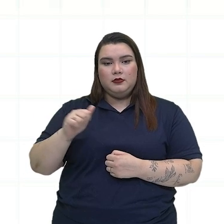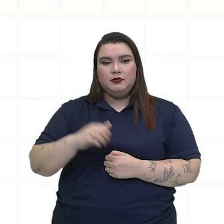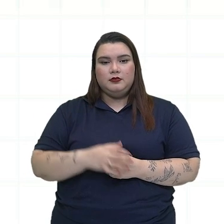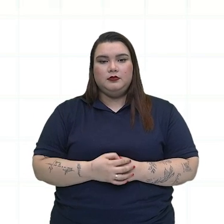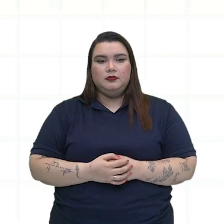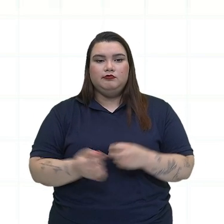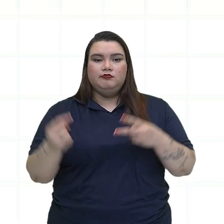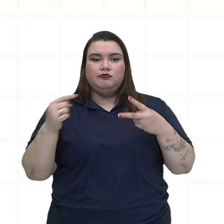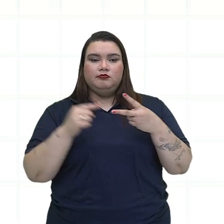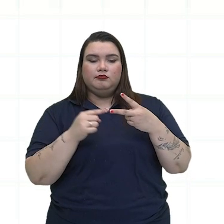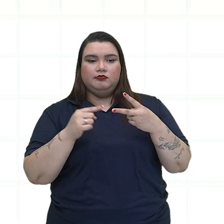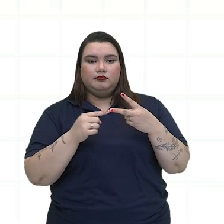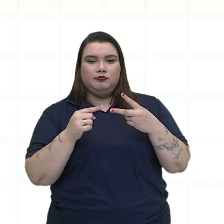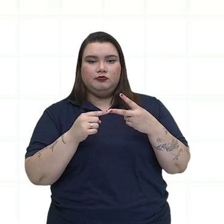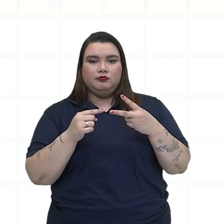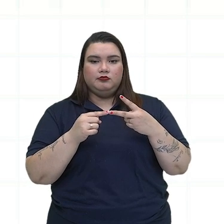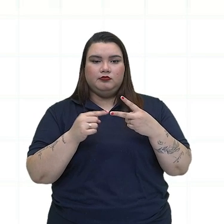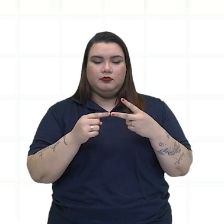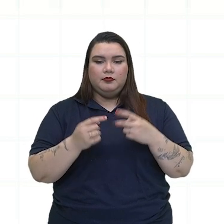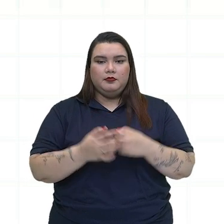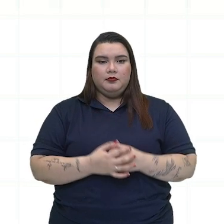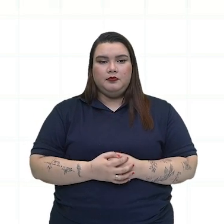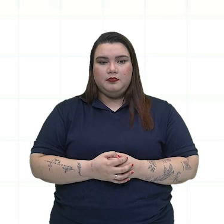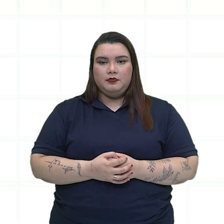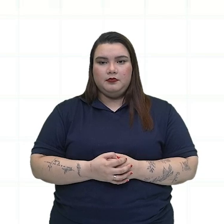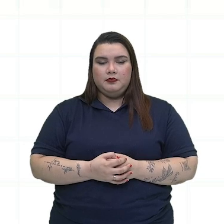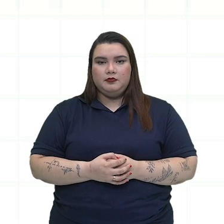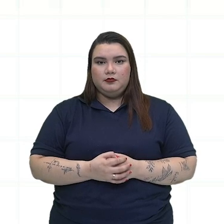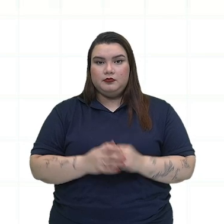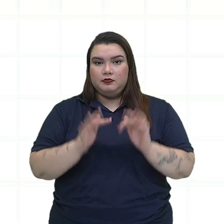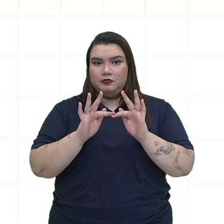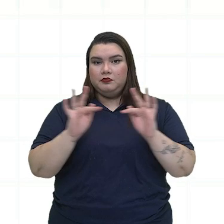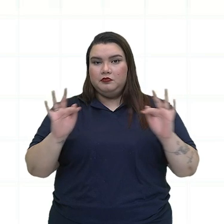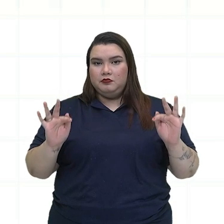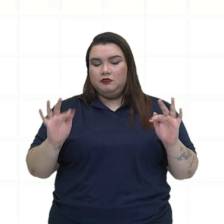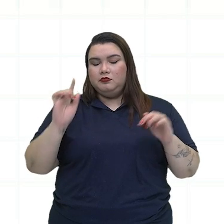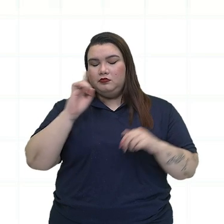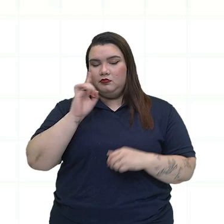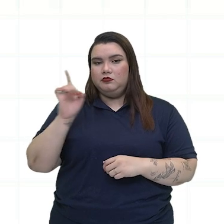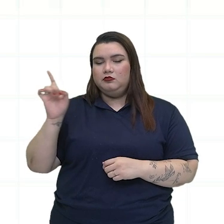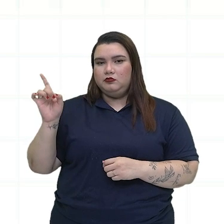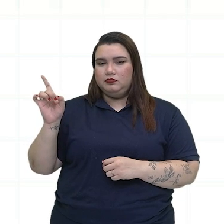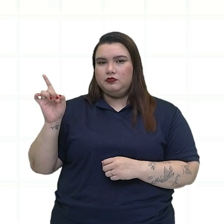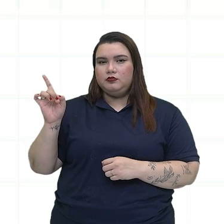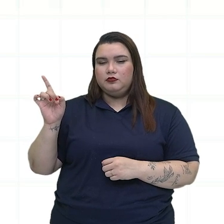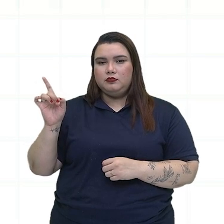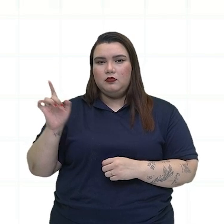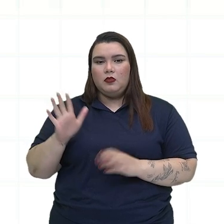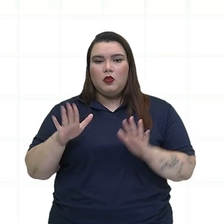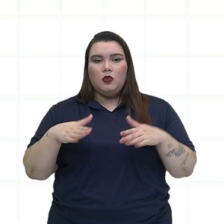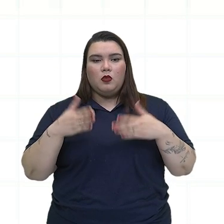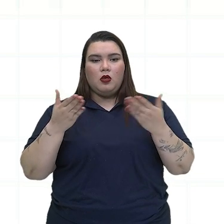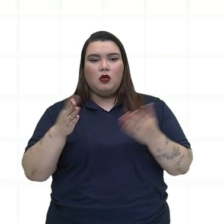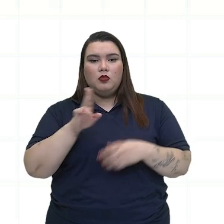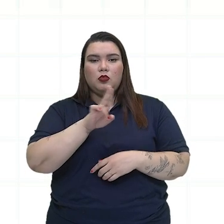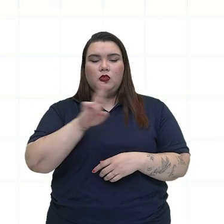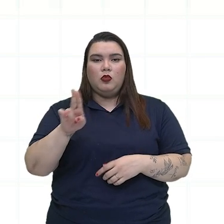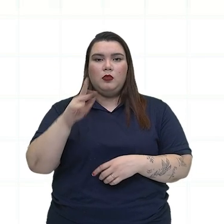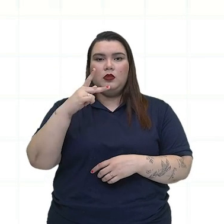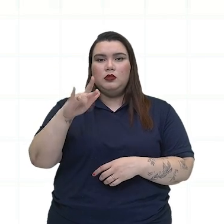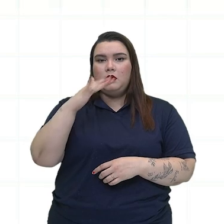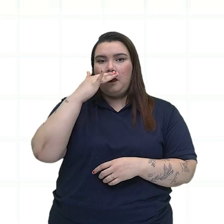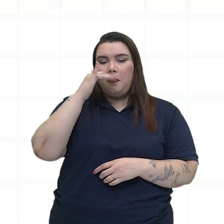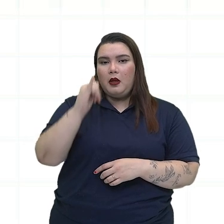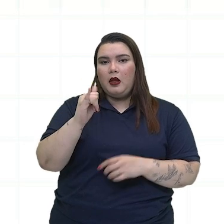are your parents' names? What are your parents' names? Qual é o nome dos